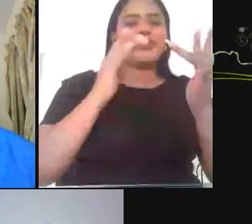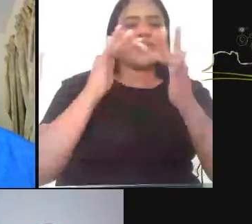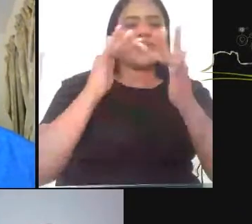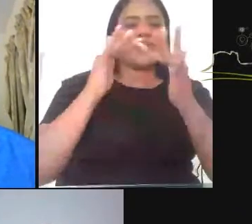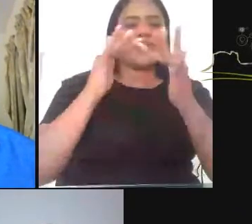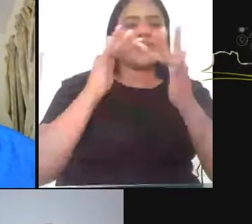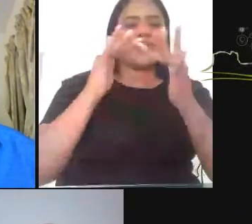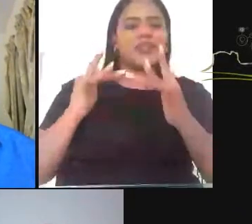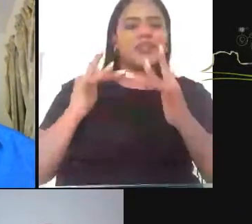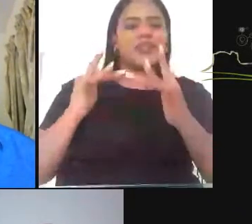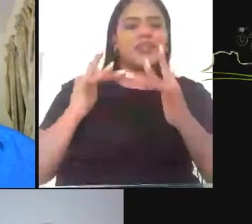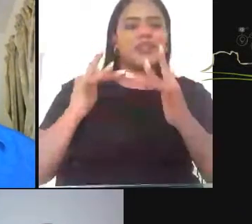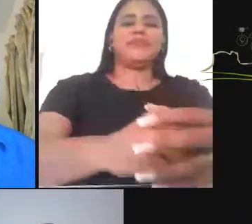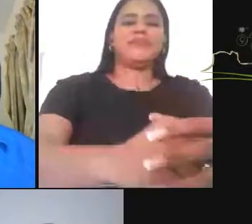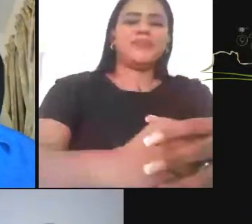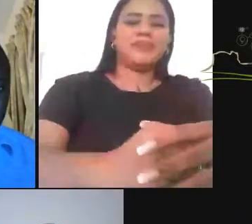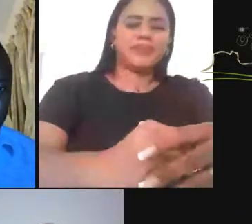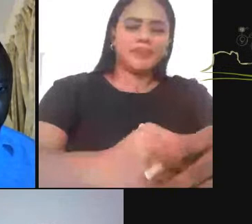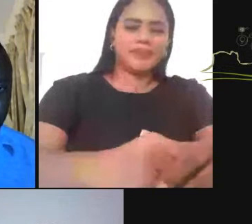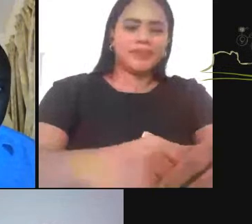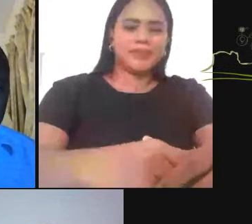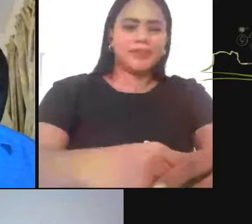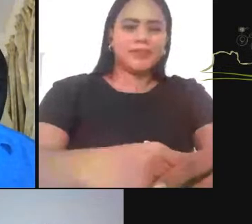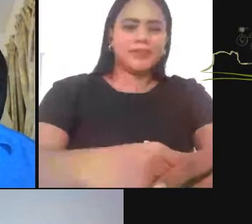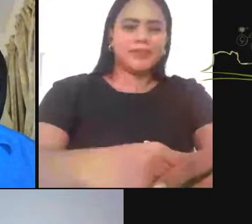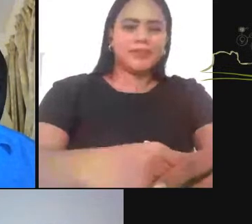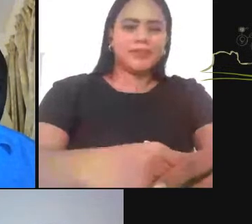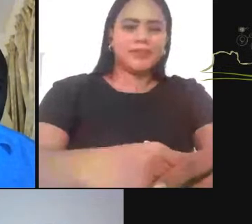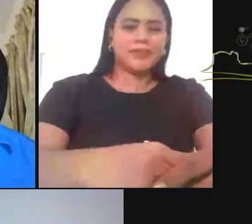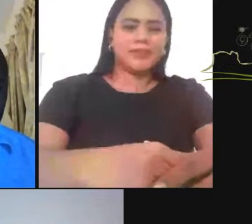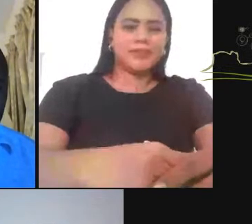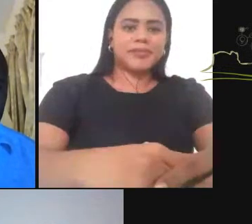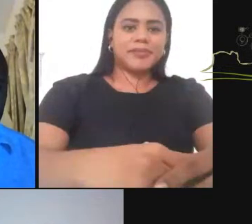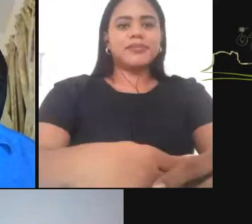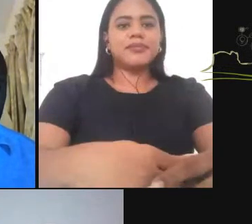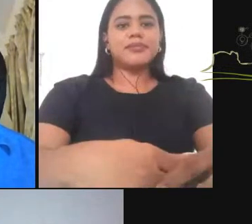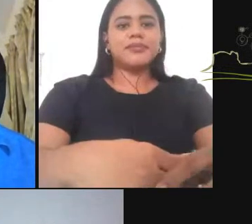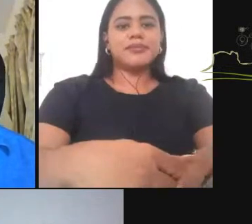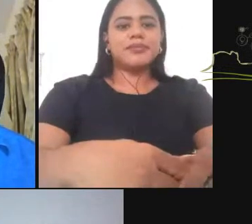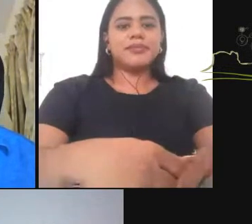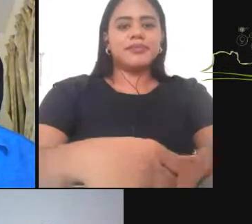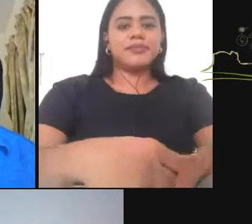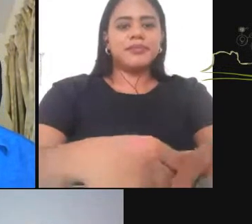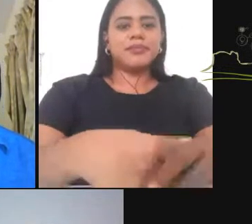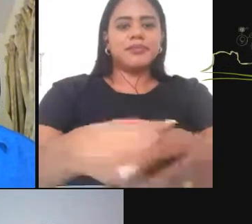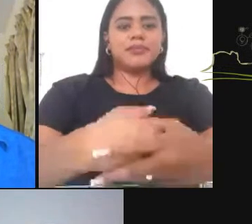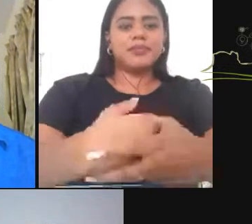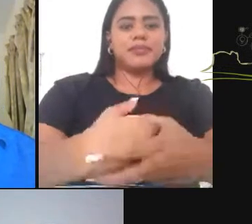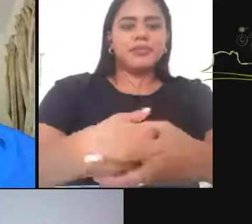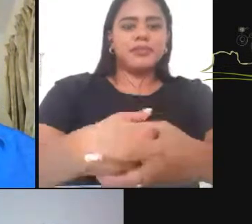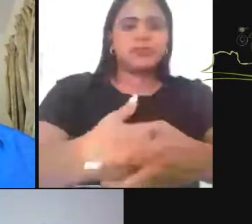Lucília, já é mais ou menos uma dezena de livros. Acho que também vai ser fácil responder a esta pergunta.